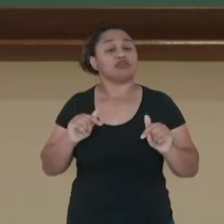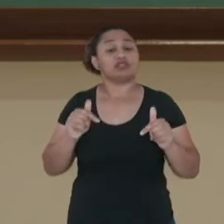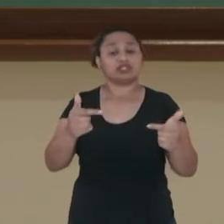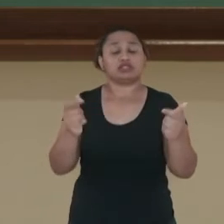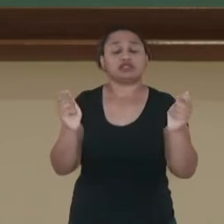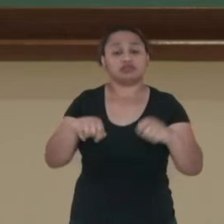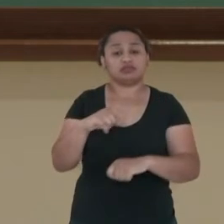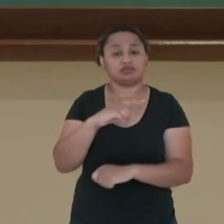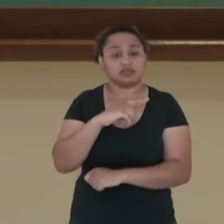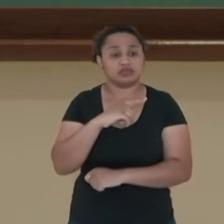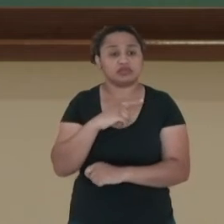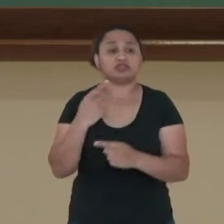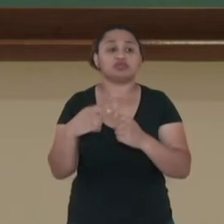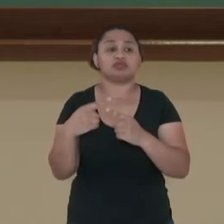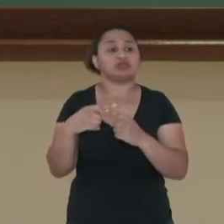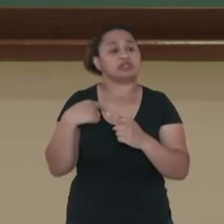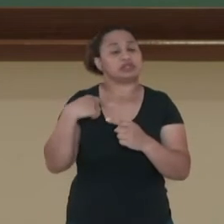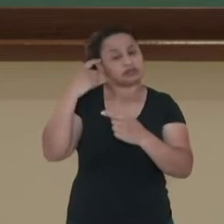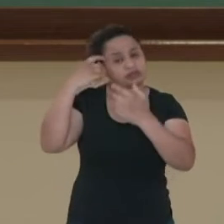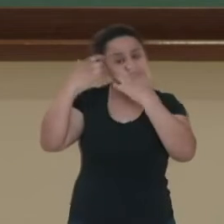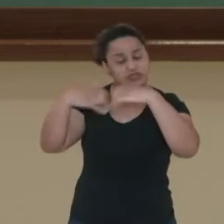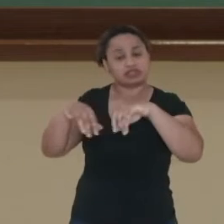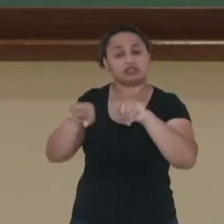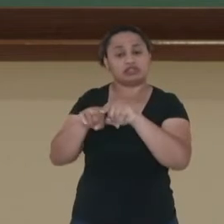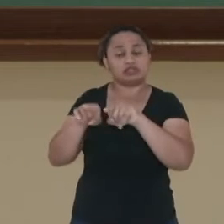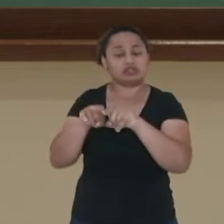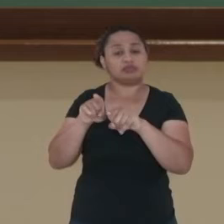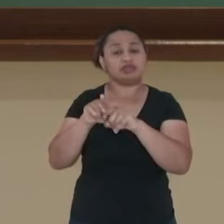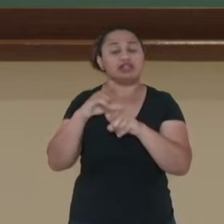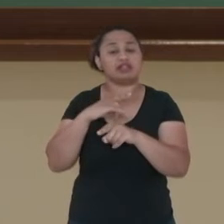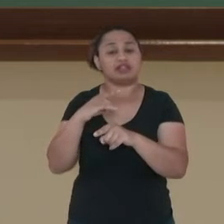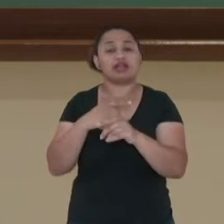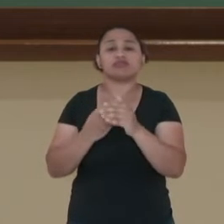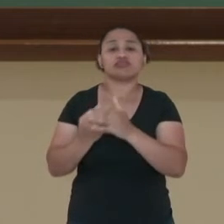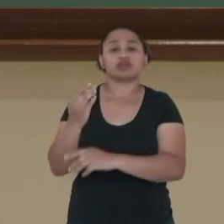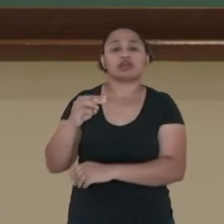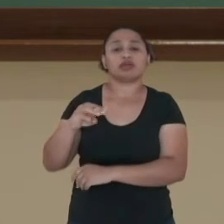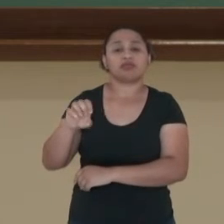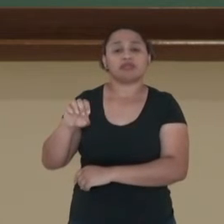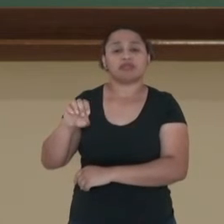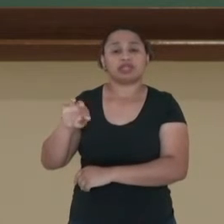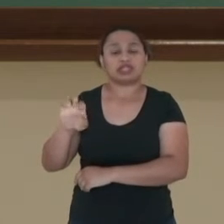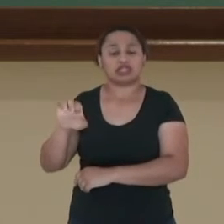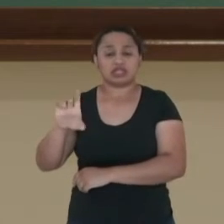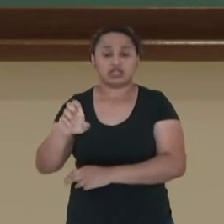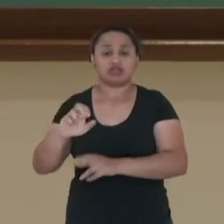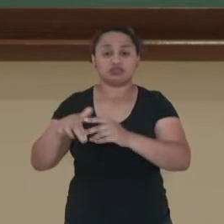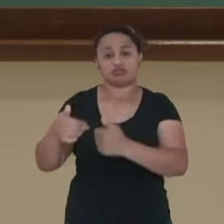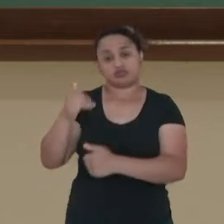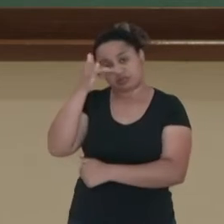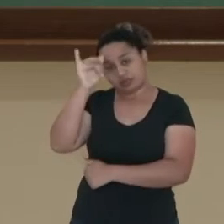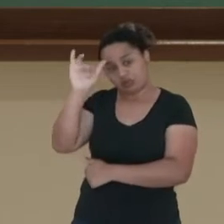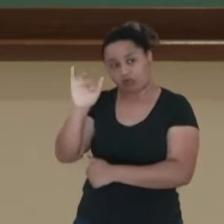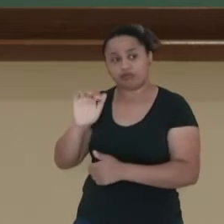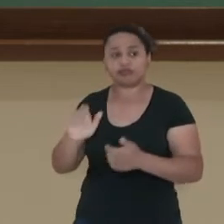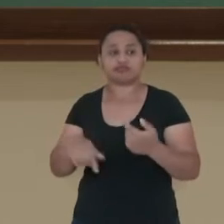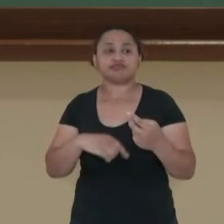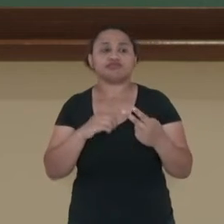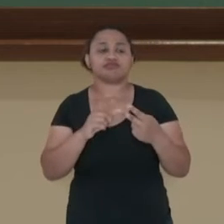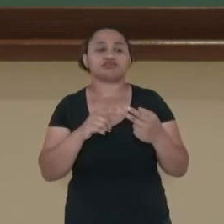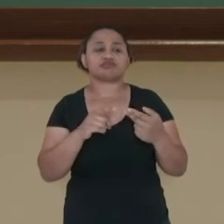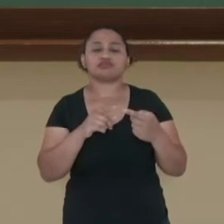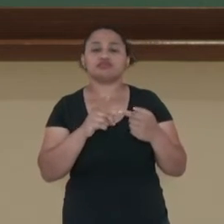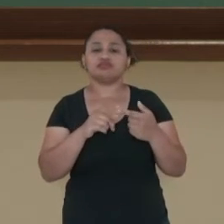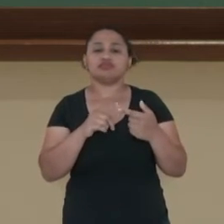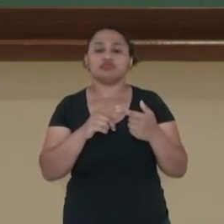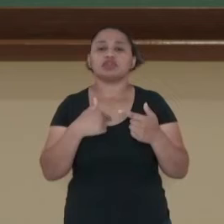grande produção de metano também na produção do gado também, né? Bens materiais,